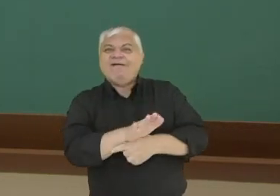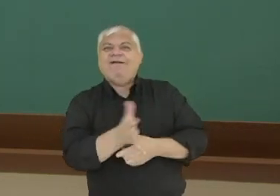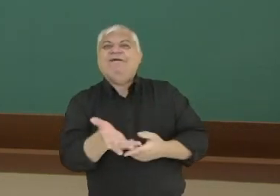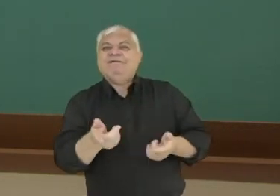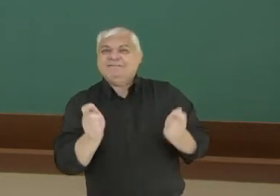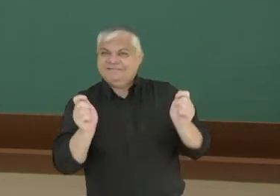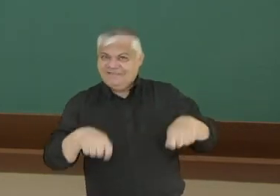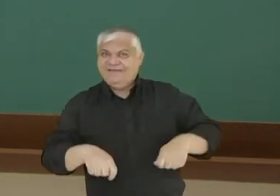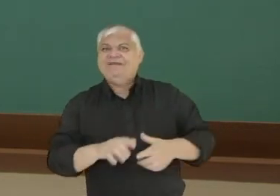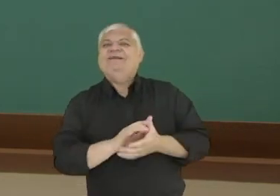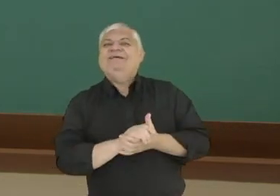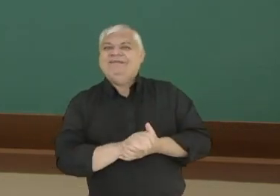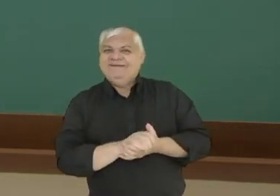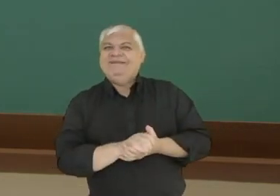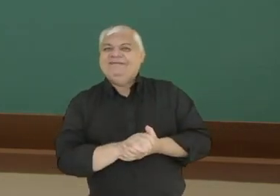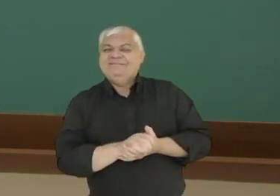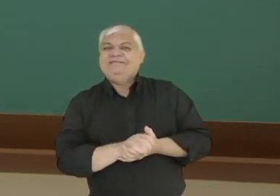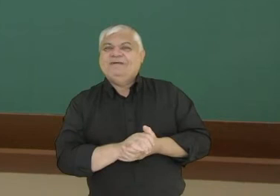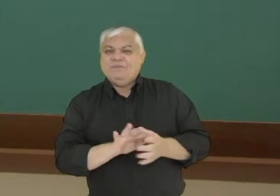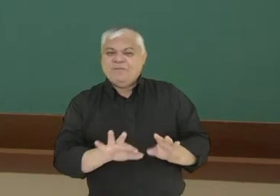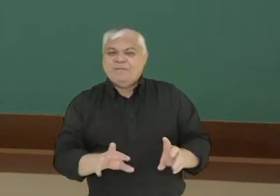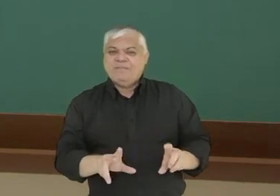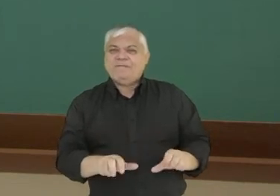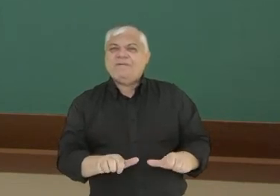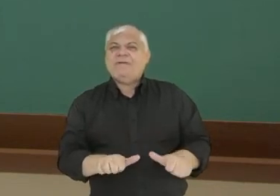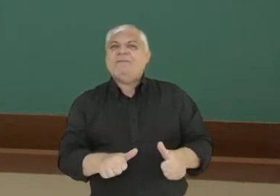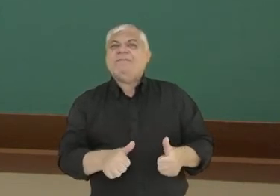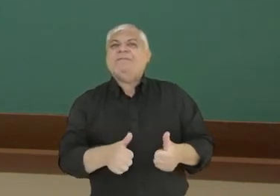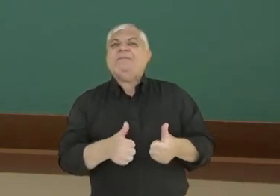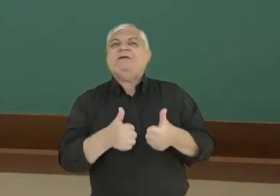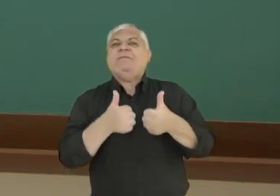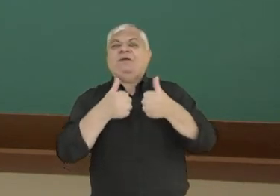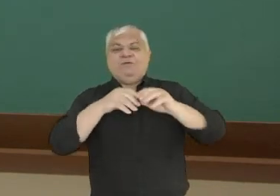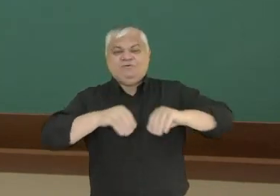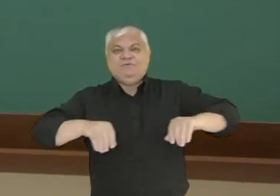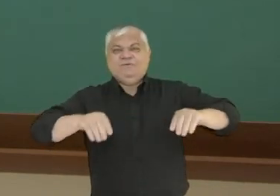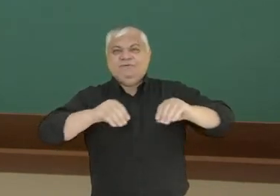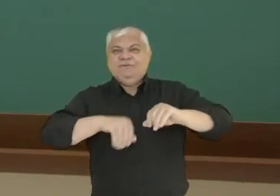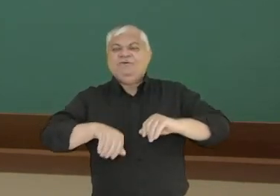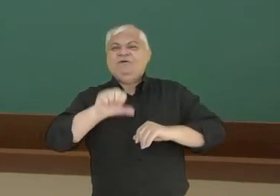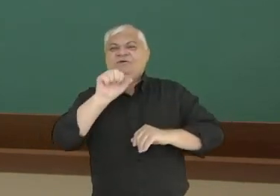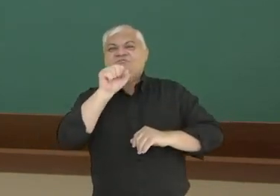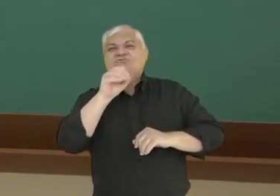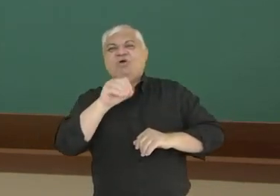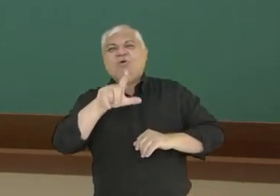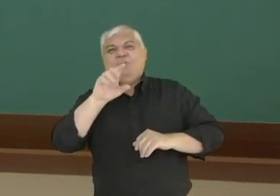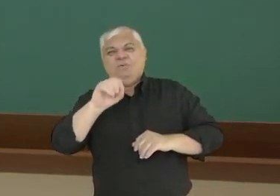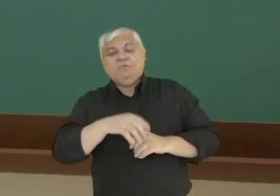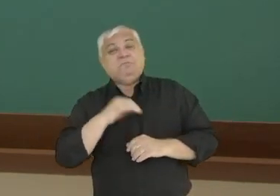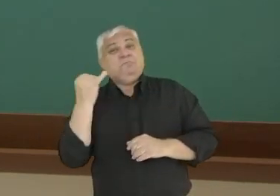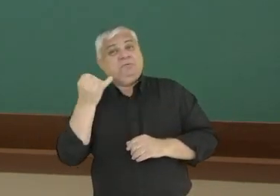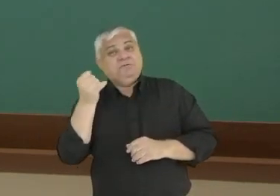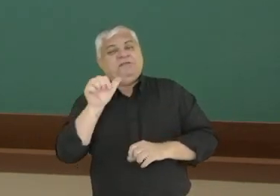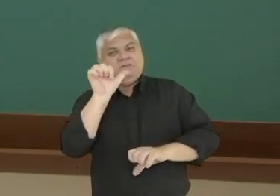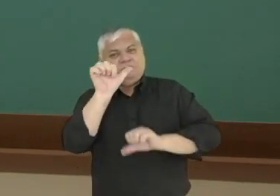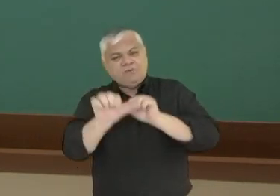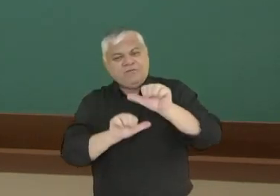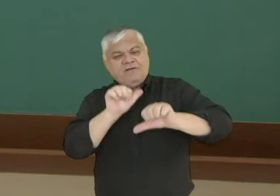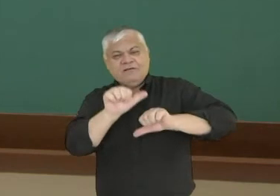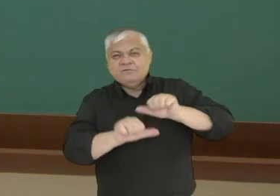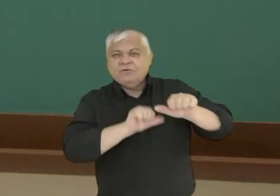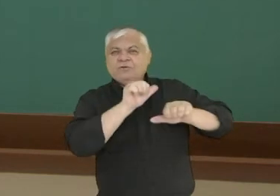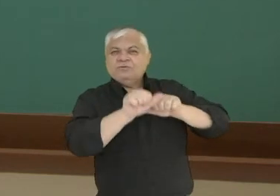perto acabam ali melhorando essa condição ali do solo também importantíssima questão da rotação de